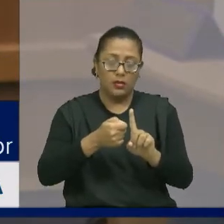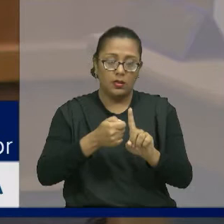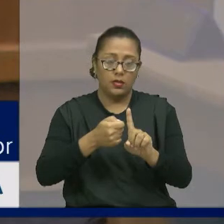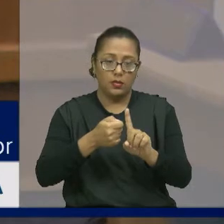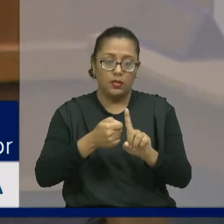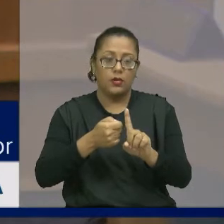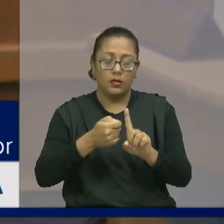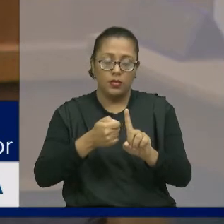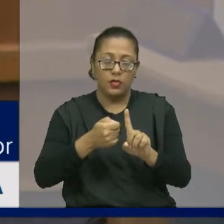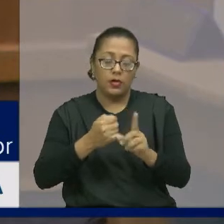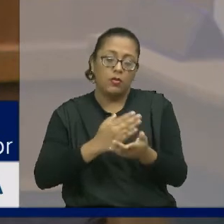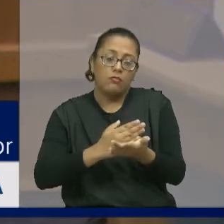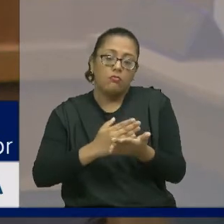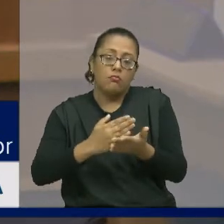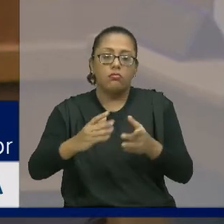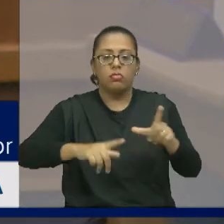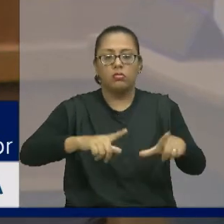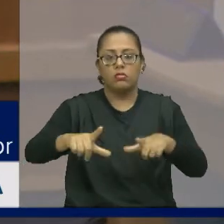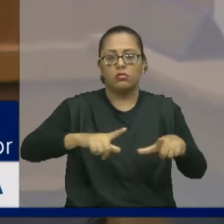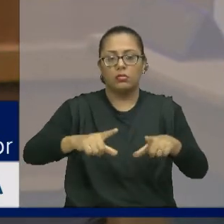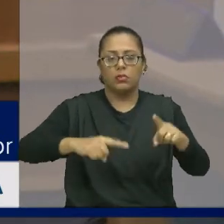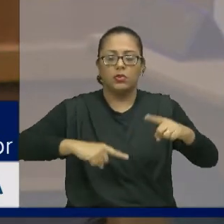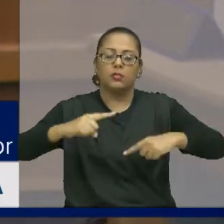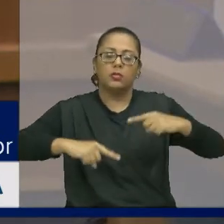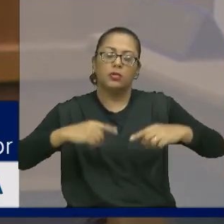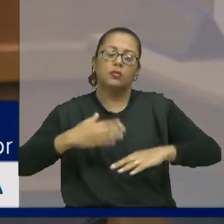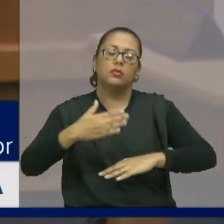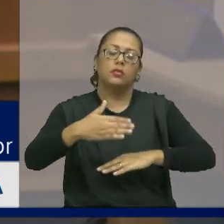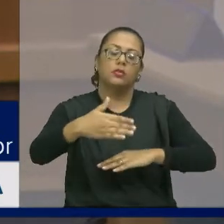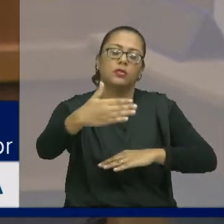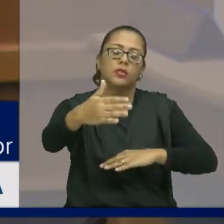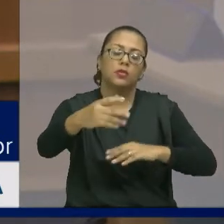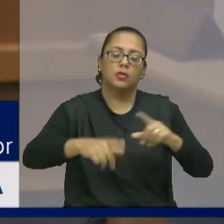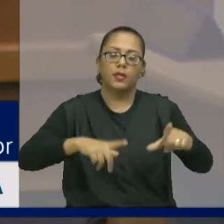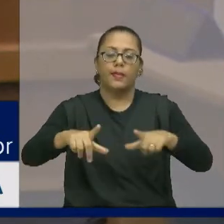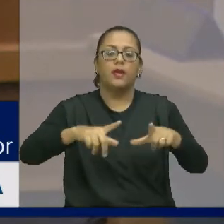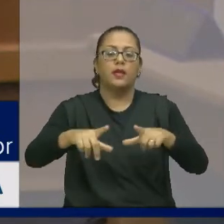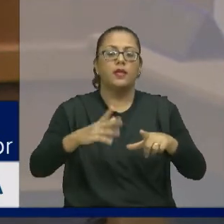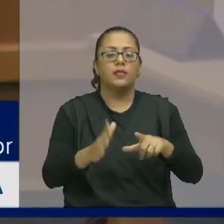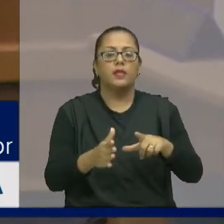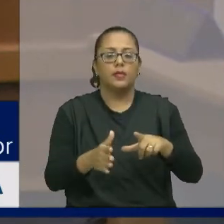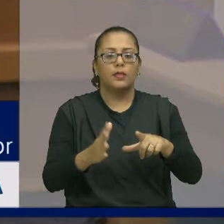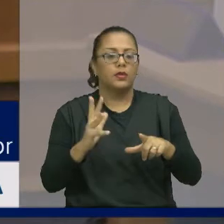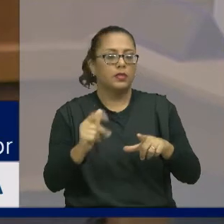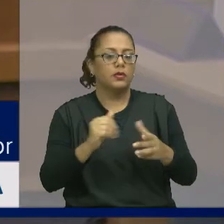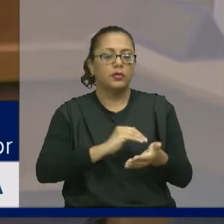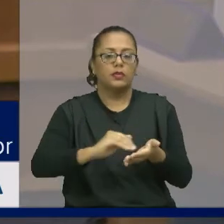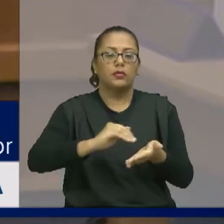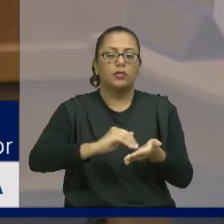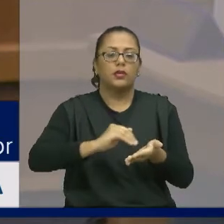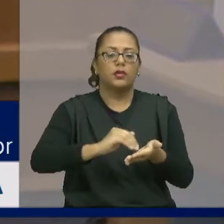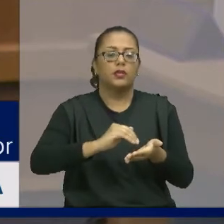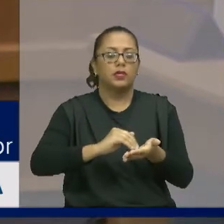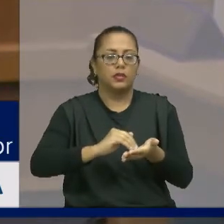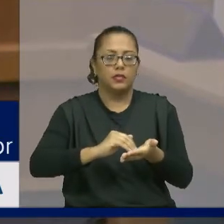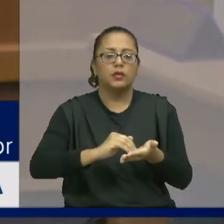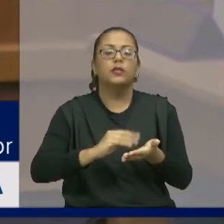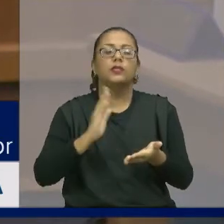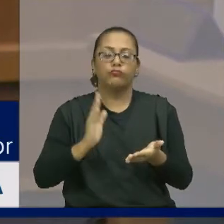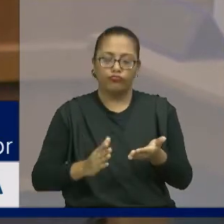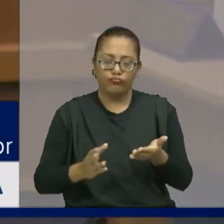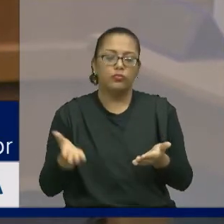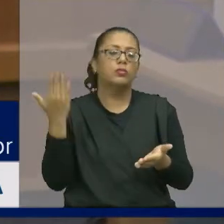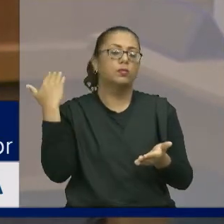né, para que eles dê continuidade no trabalho que tem sido feito por todos os secretários que fizeram a